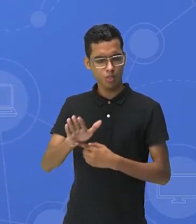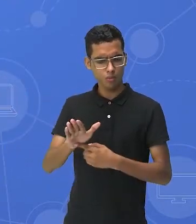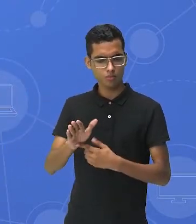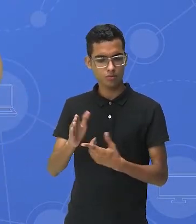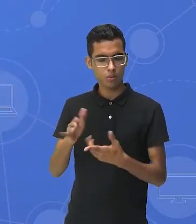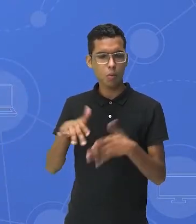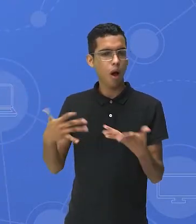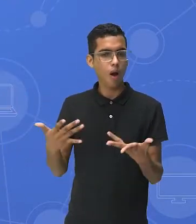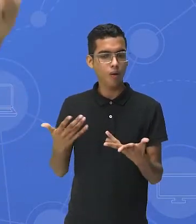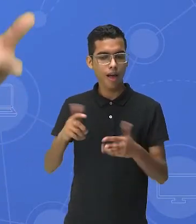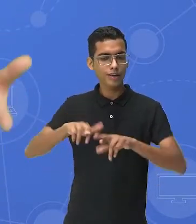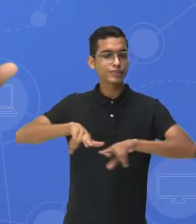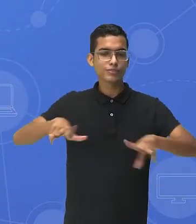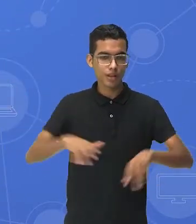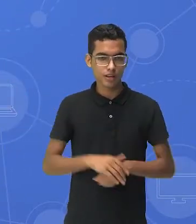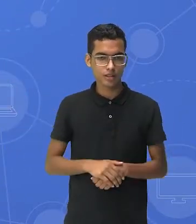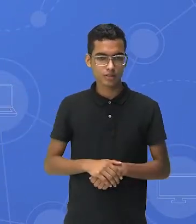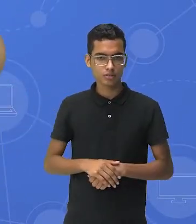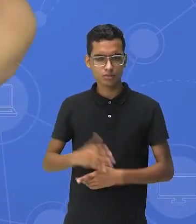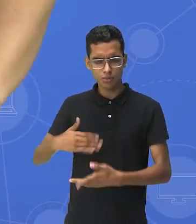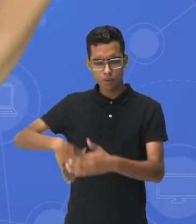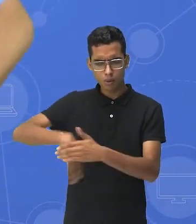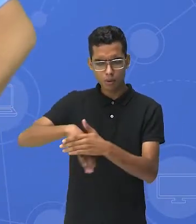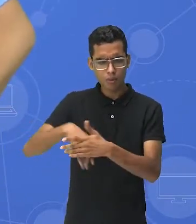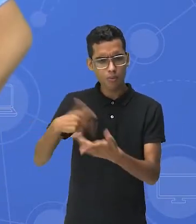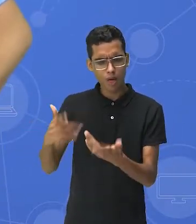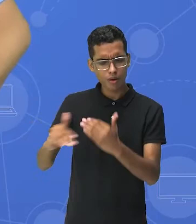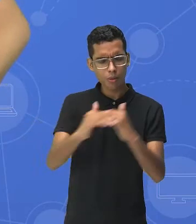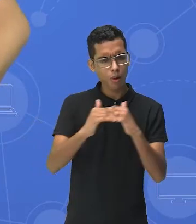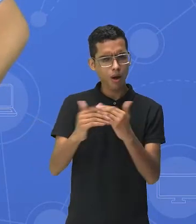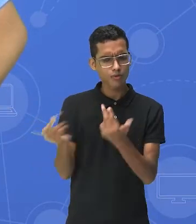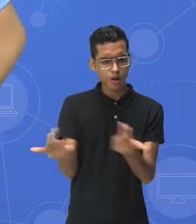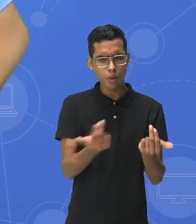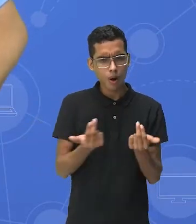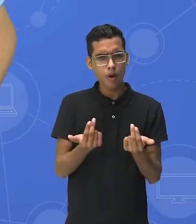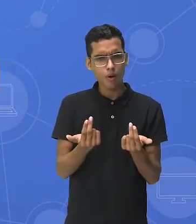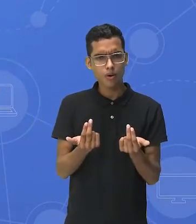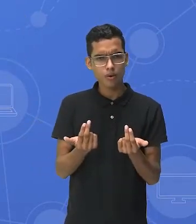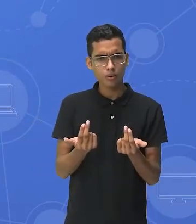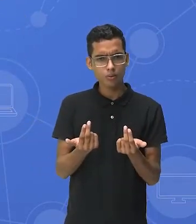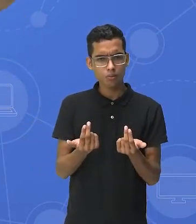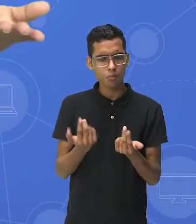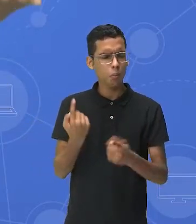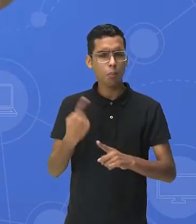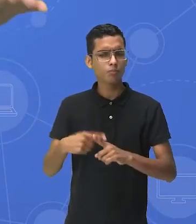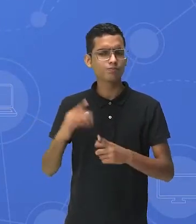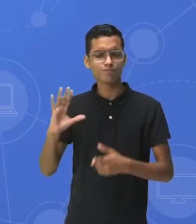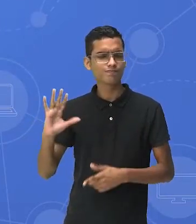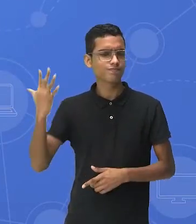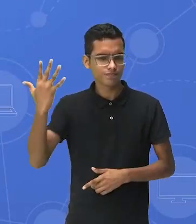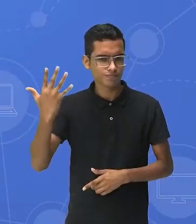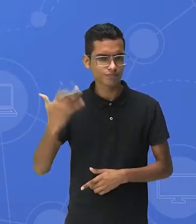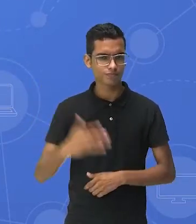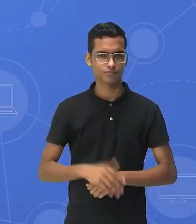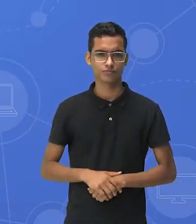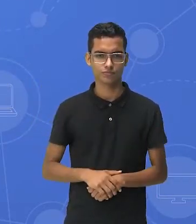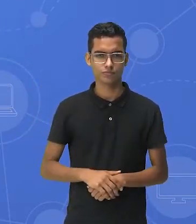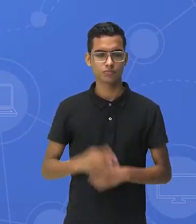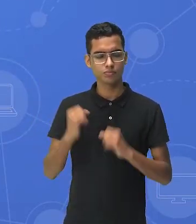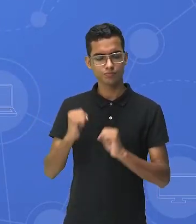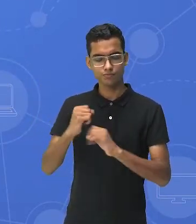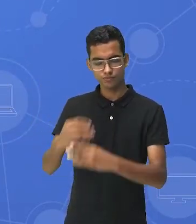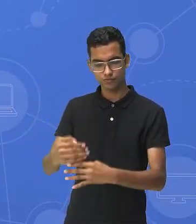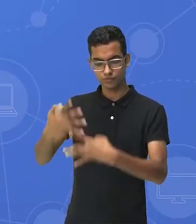forma? Não são excelentes jogadores? Por que será que isso acontece? Coloquem aí no chat para mim, por que será que isso acontece na opinião